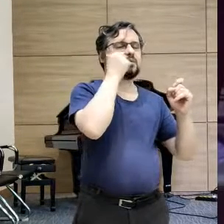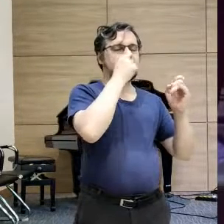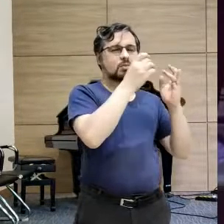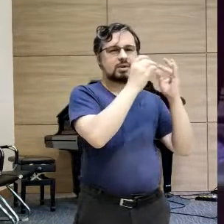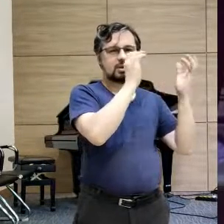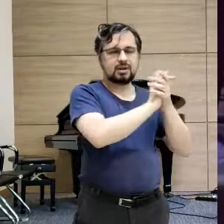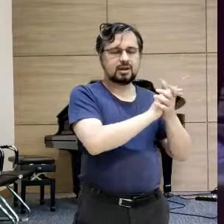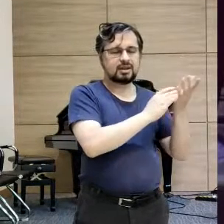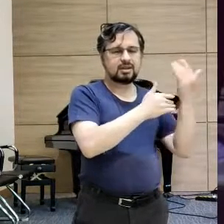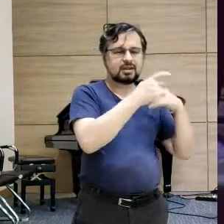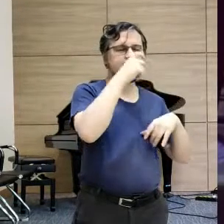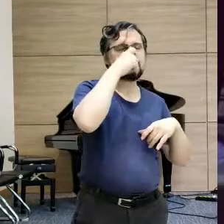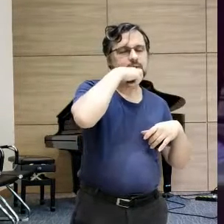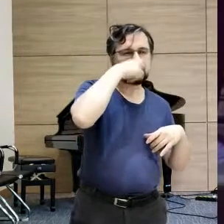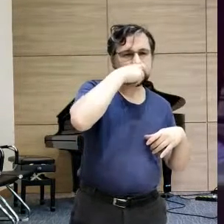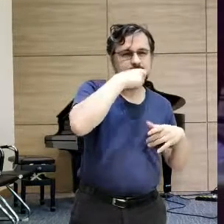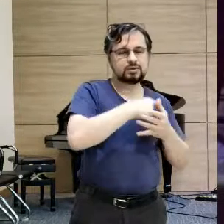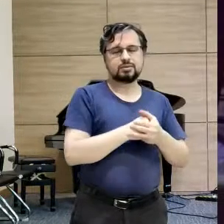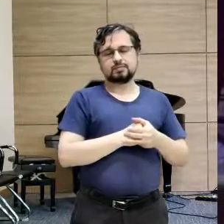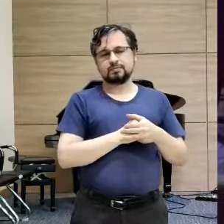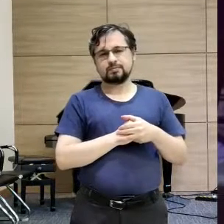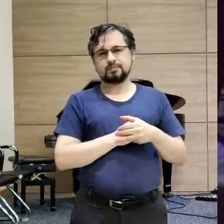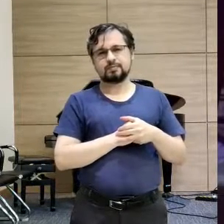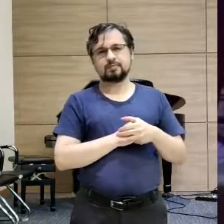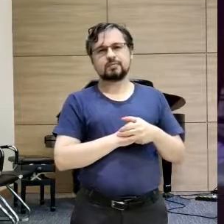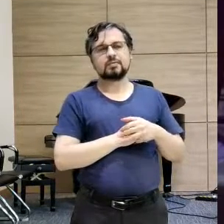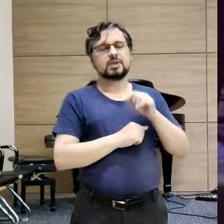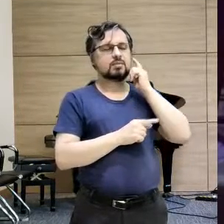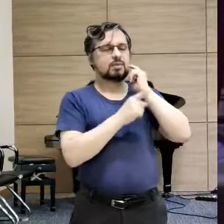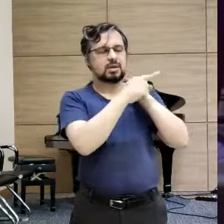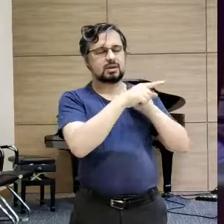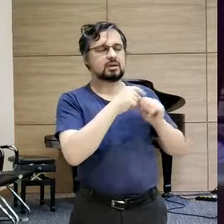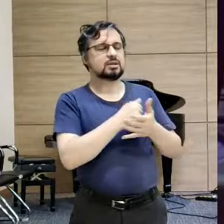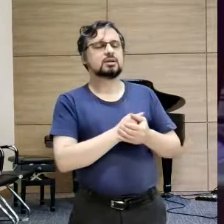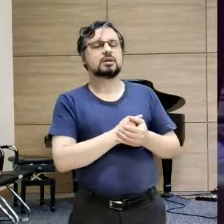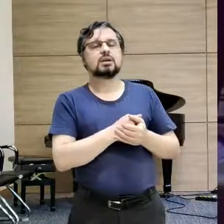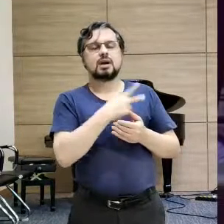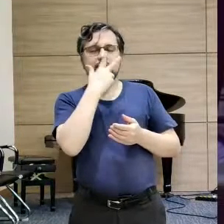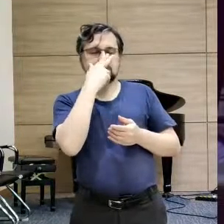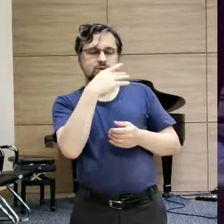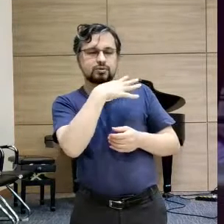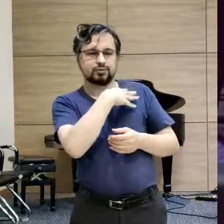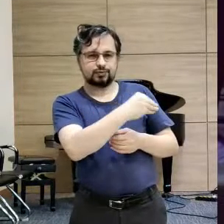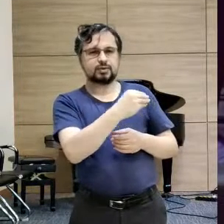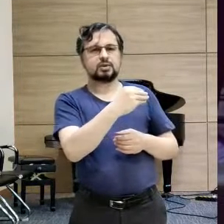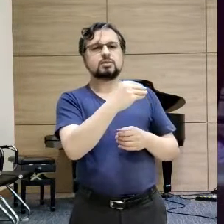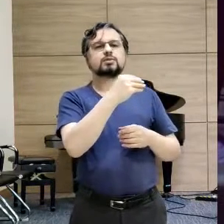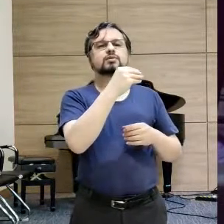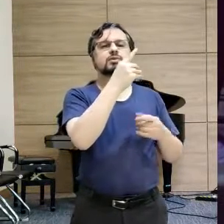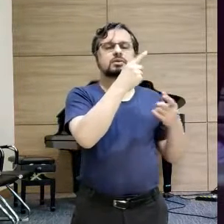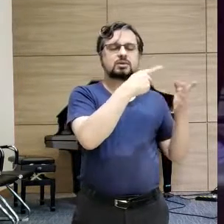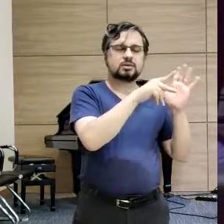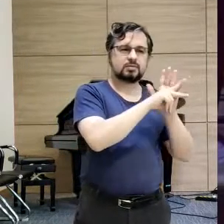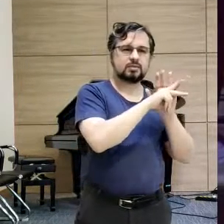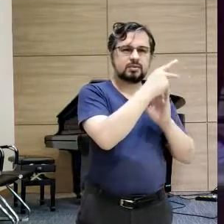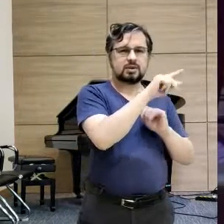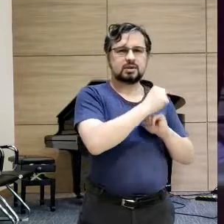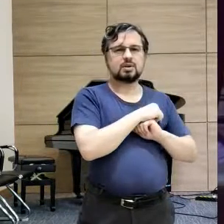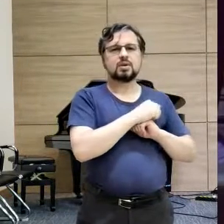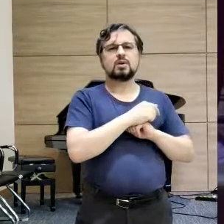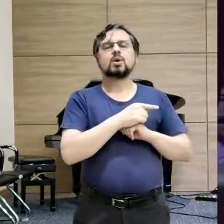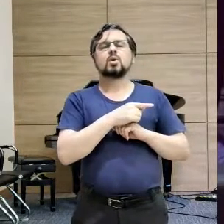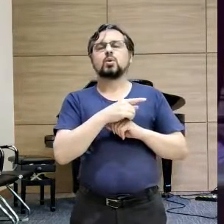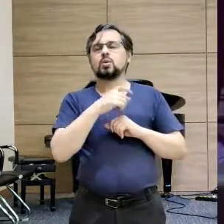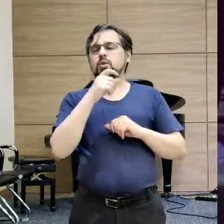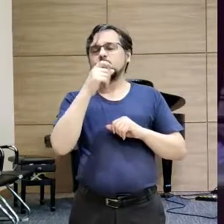enganar, mentir, para que o Urias pensasse que o filho, fruto daquele relacionamento, era dele. Urias não